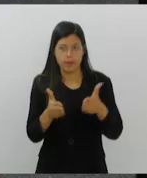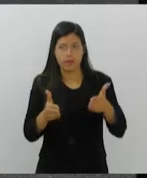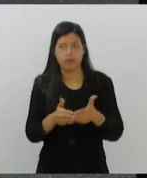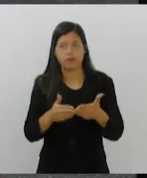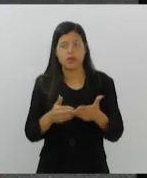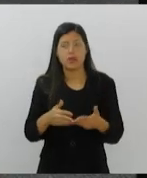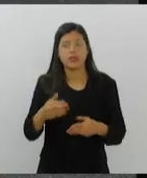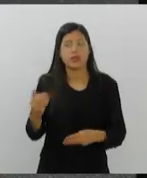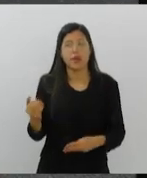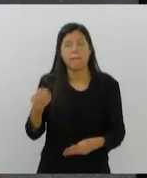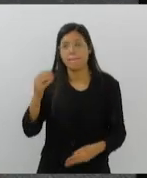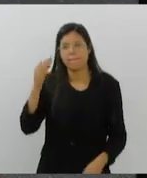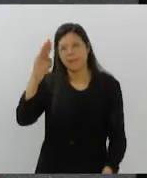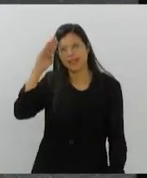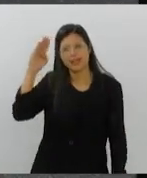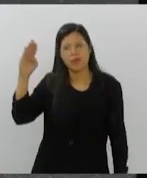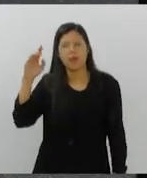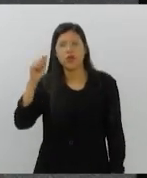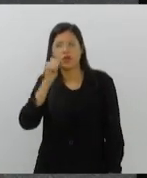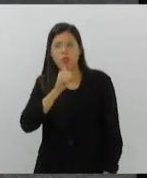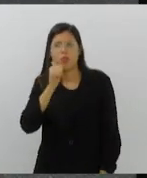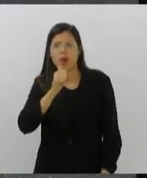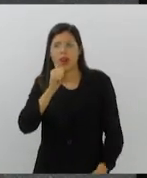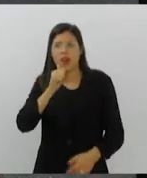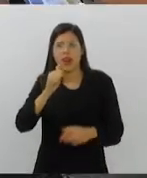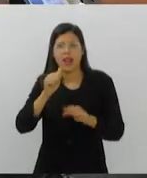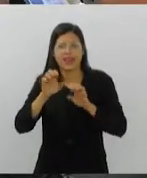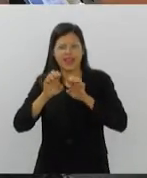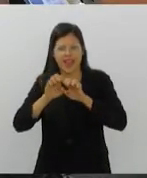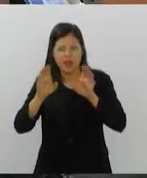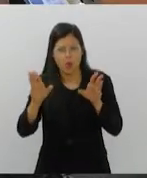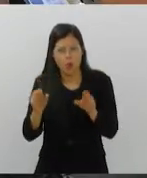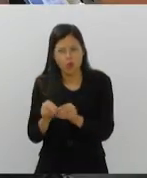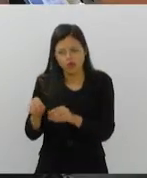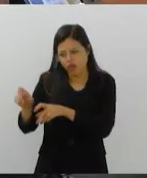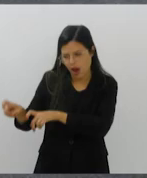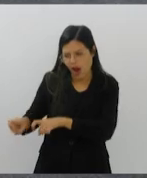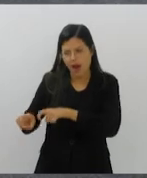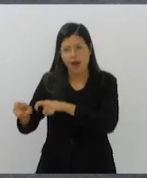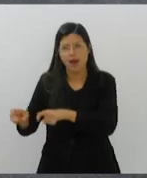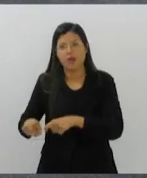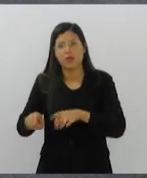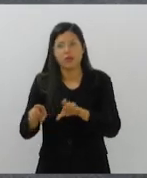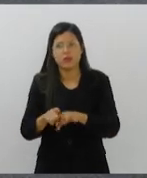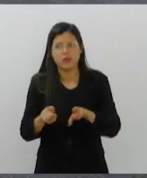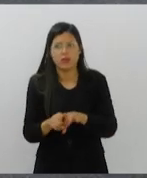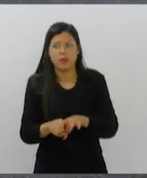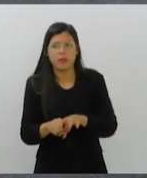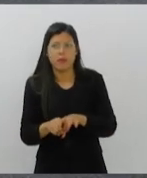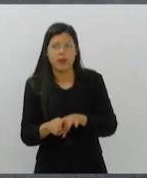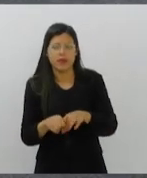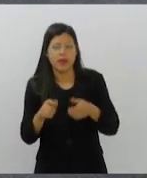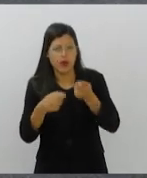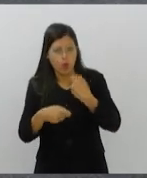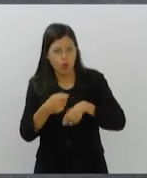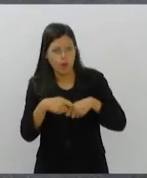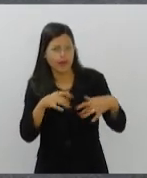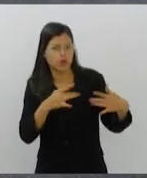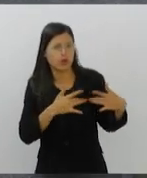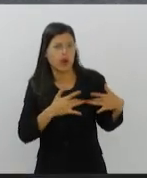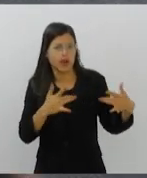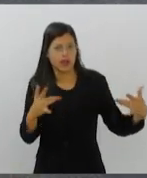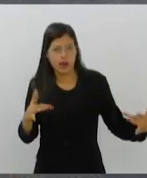da agroecologia, as mulheres que caminham também ali na economia solidária e também essas